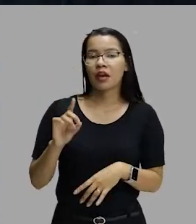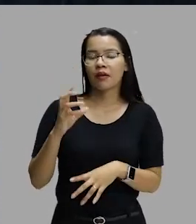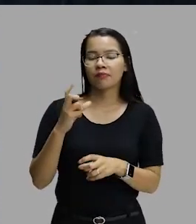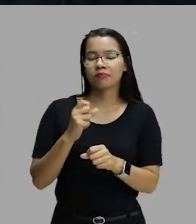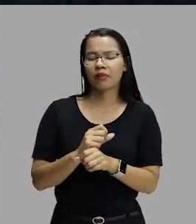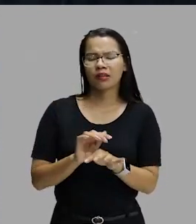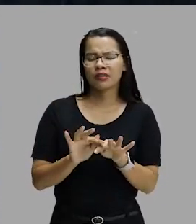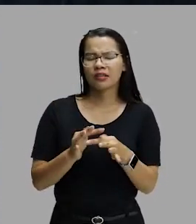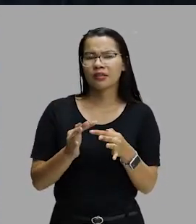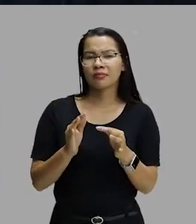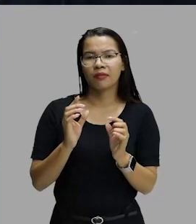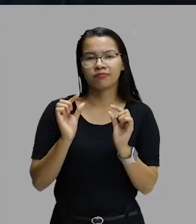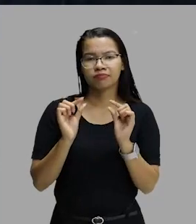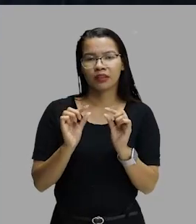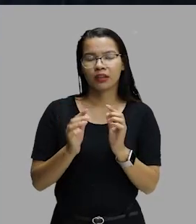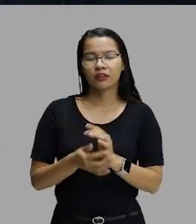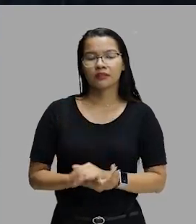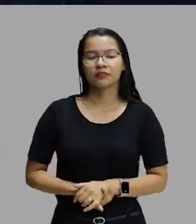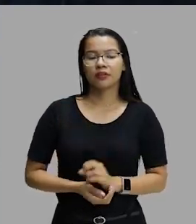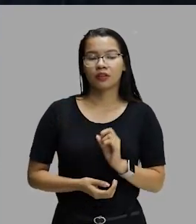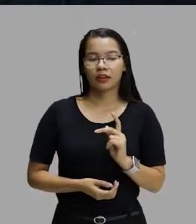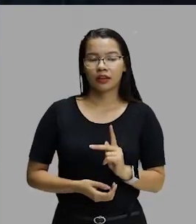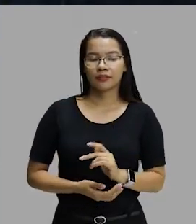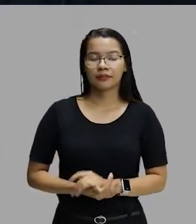muito resumida. Tá certo?